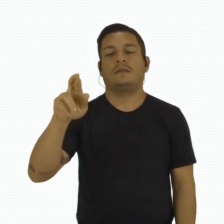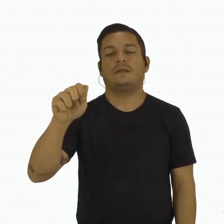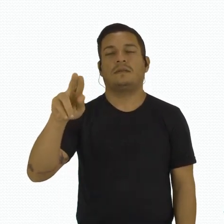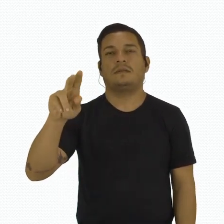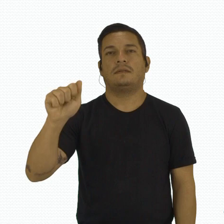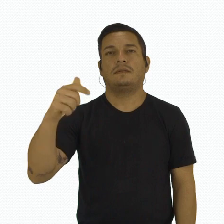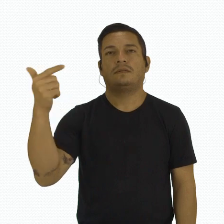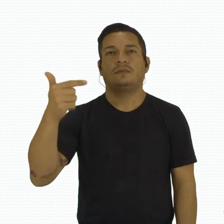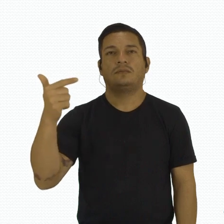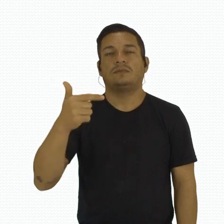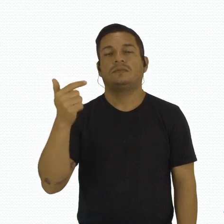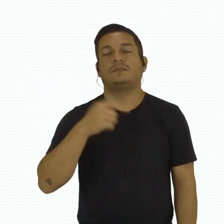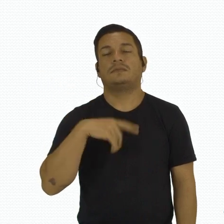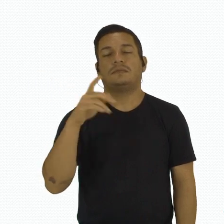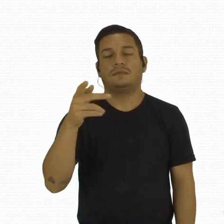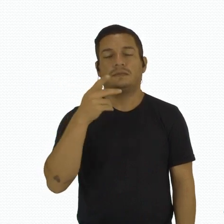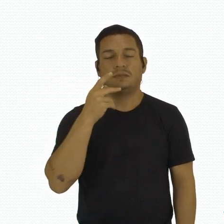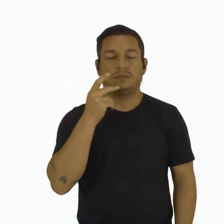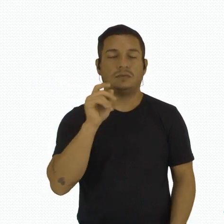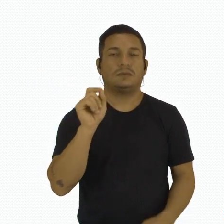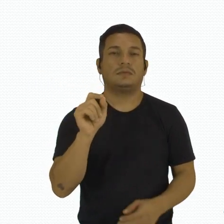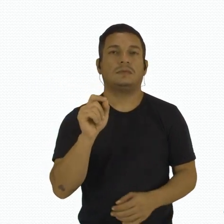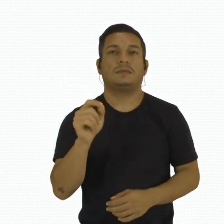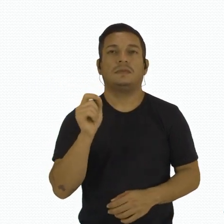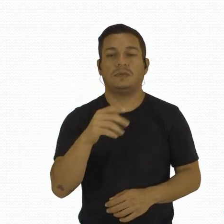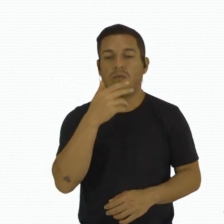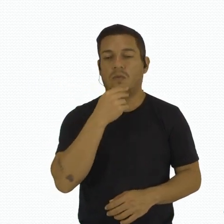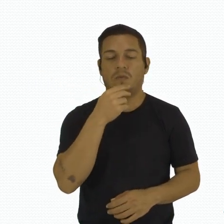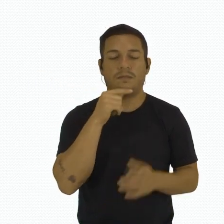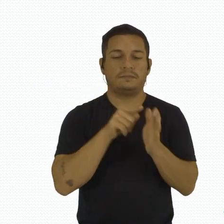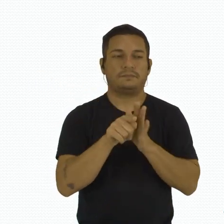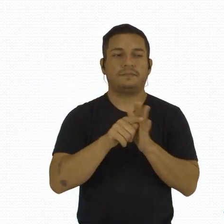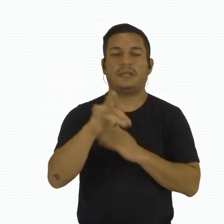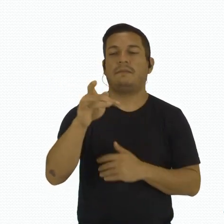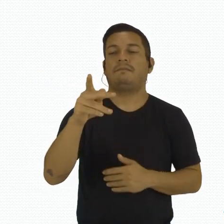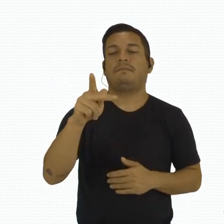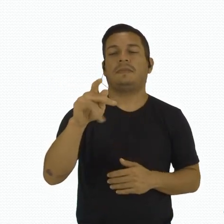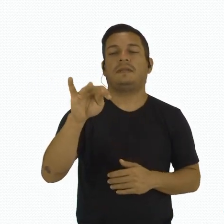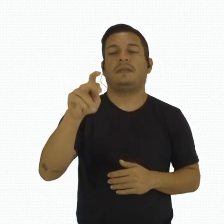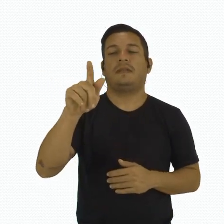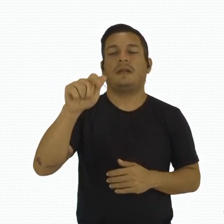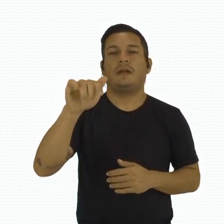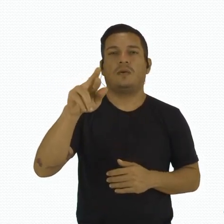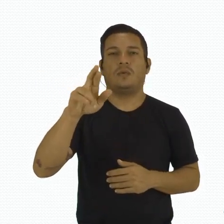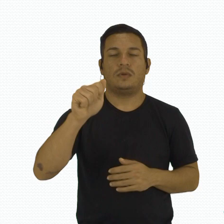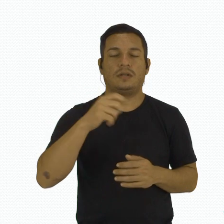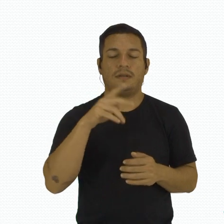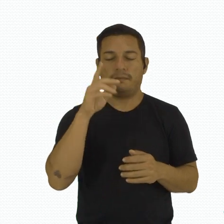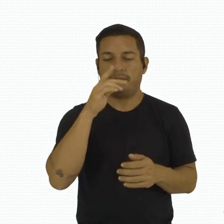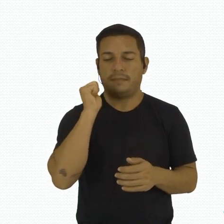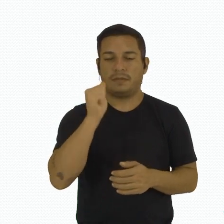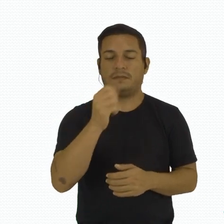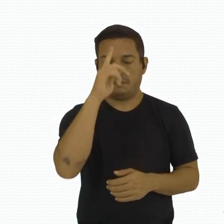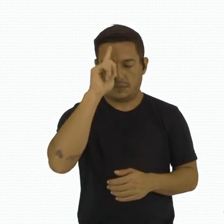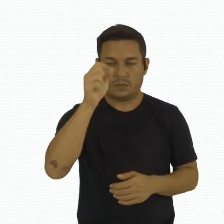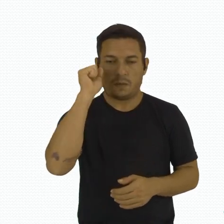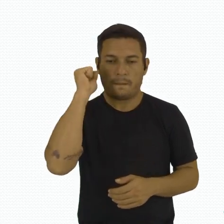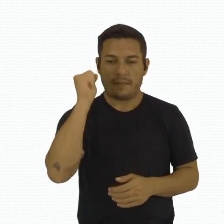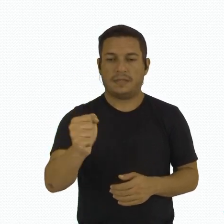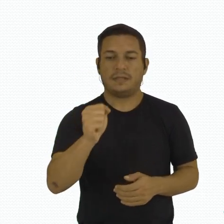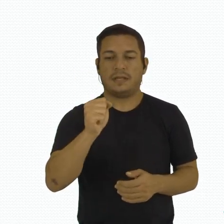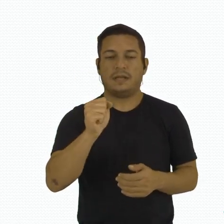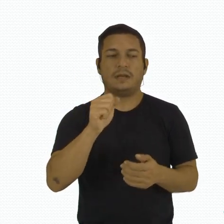número irracional. Reza a lenda que Pitágoras até mandou matar um discípulo porque ele mesmo provou que a raiz quadrada de 2 era